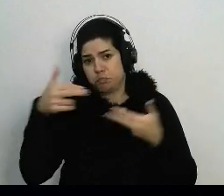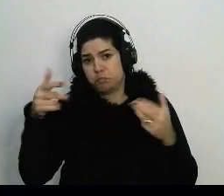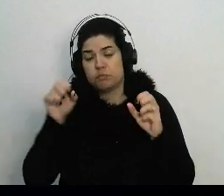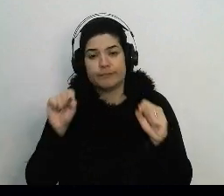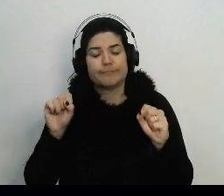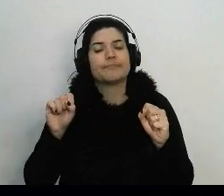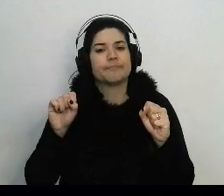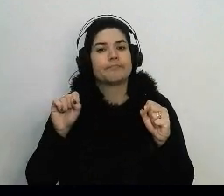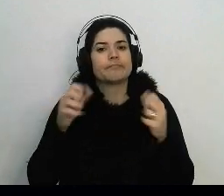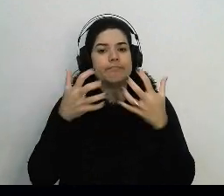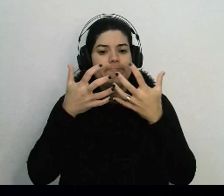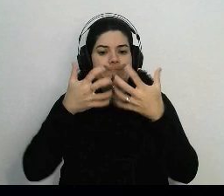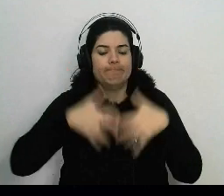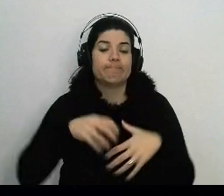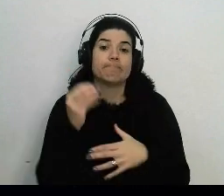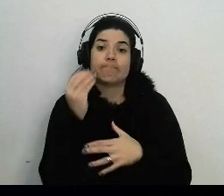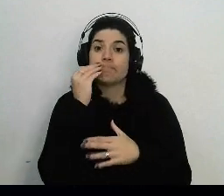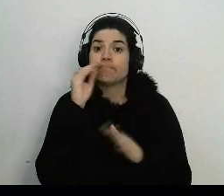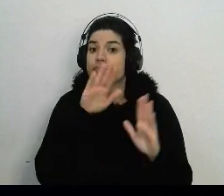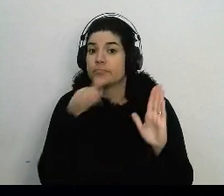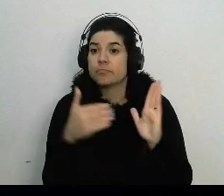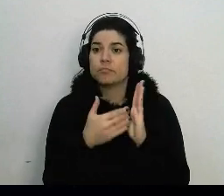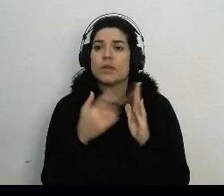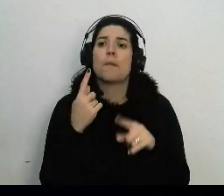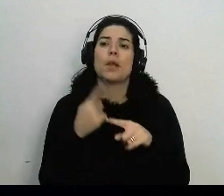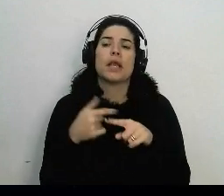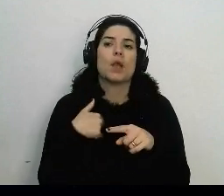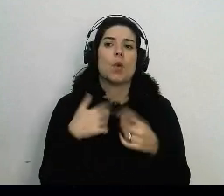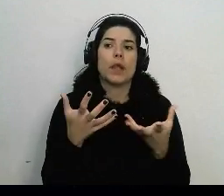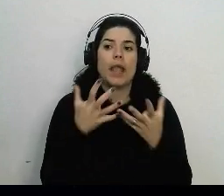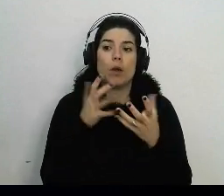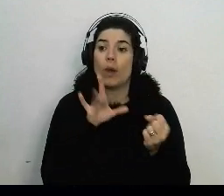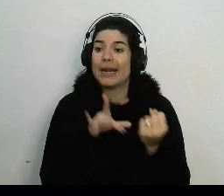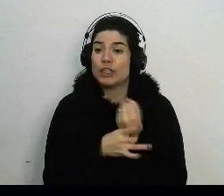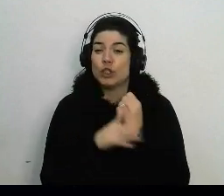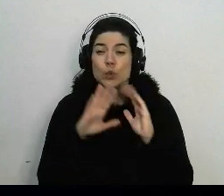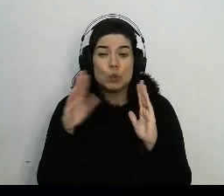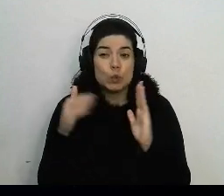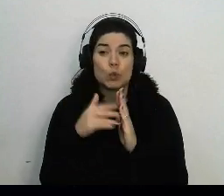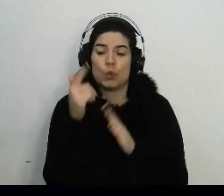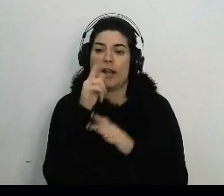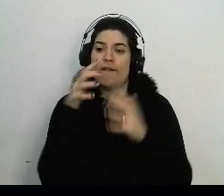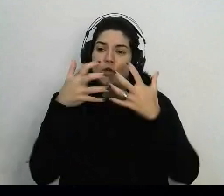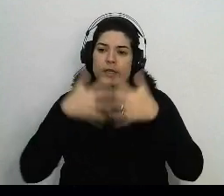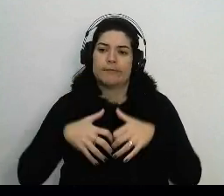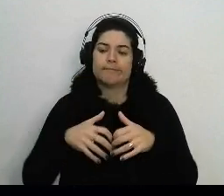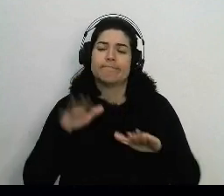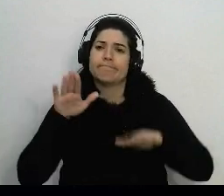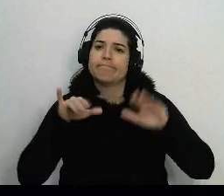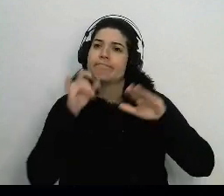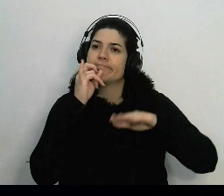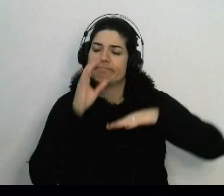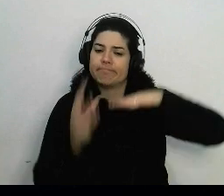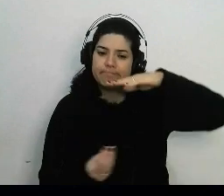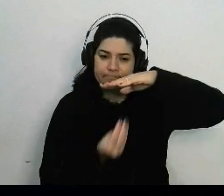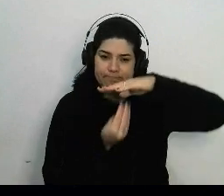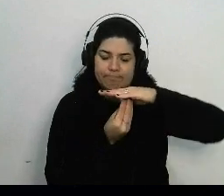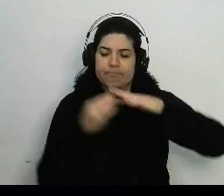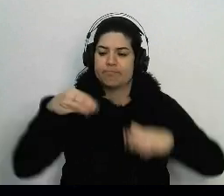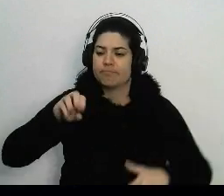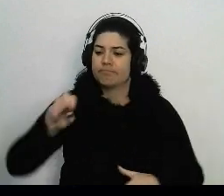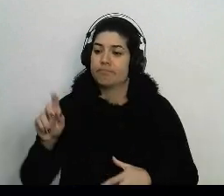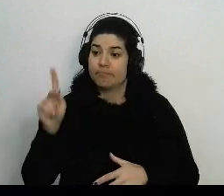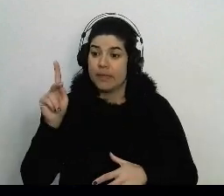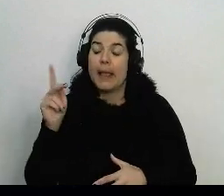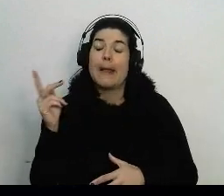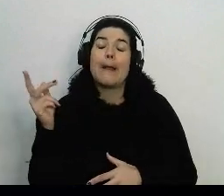esse teste como um todo. Porque eu quero garantir que o todo funcione. Quantas vezes acontece, eu subi aqui um mock do banco para rodar os testes tão bonito, mas